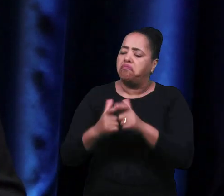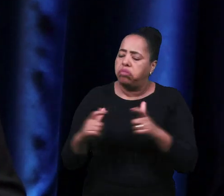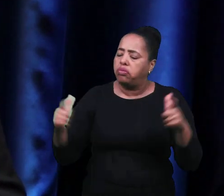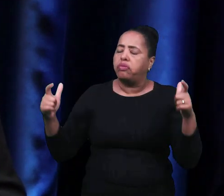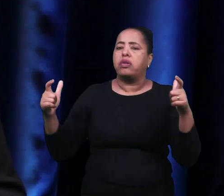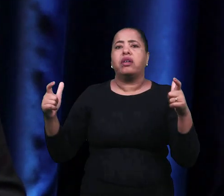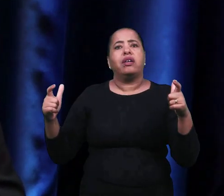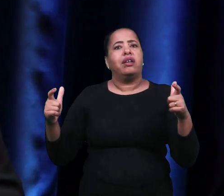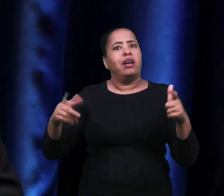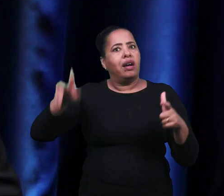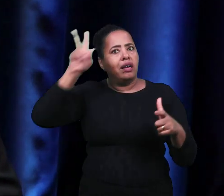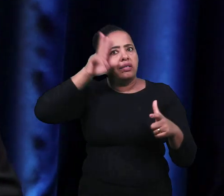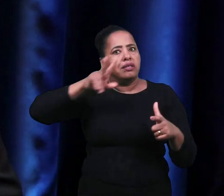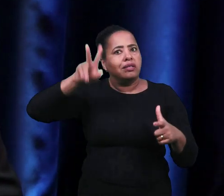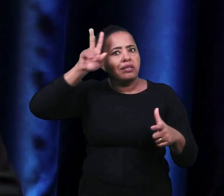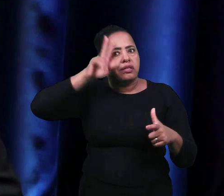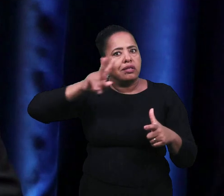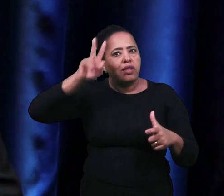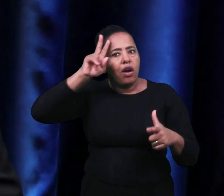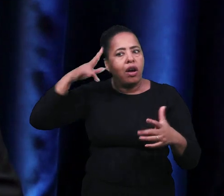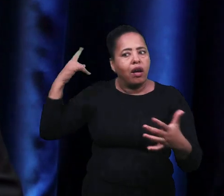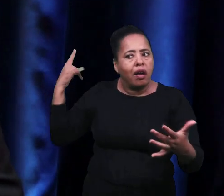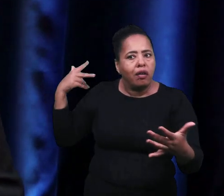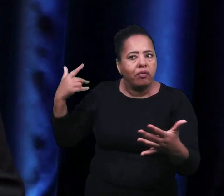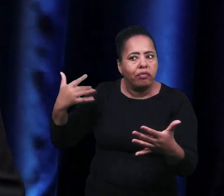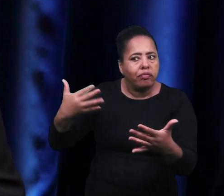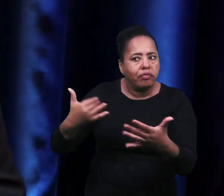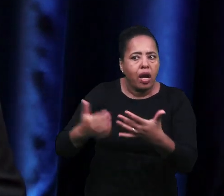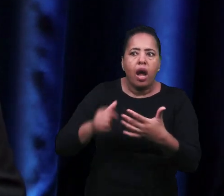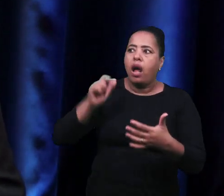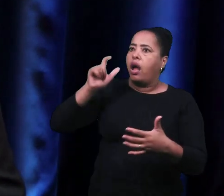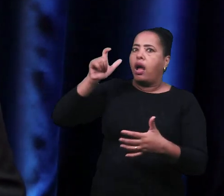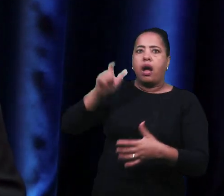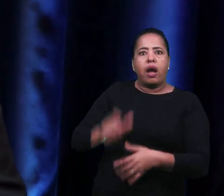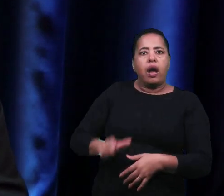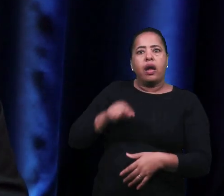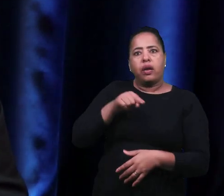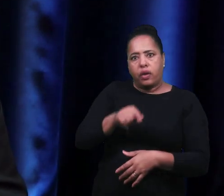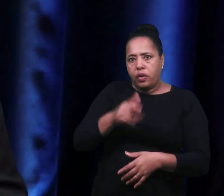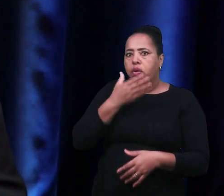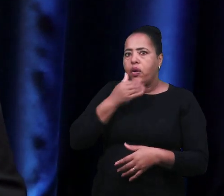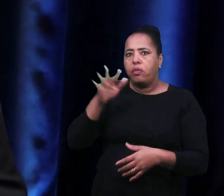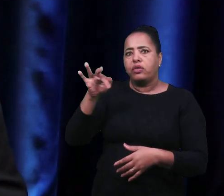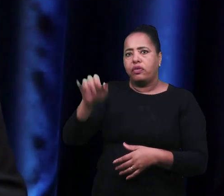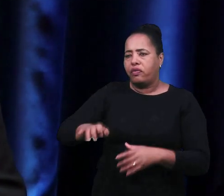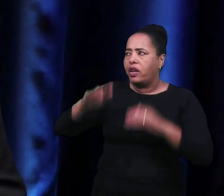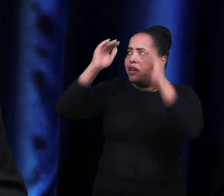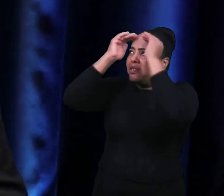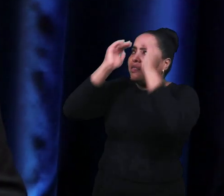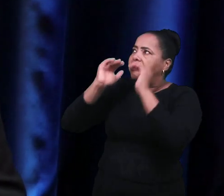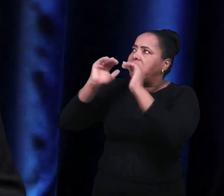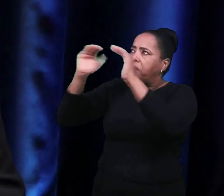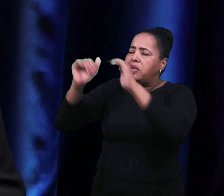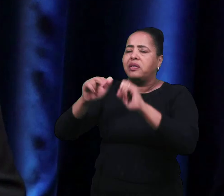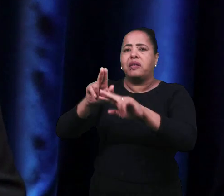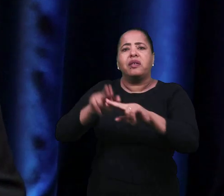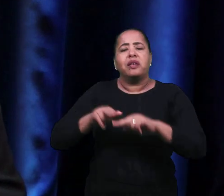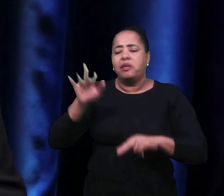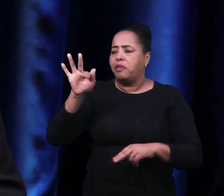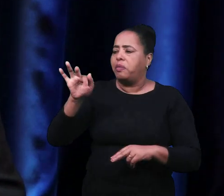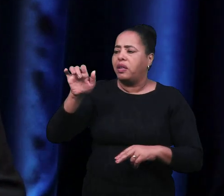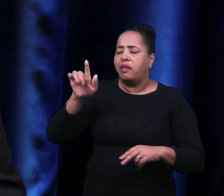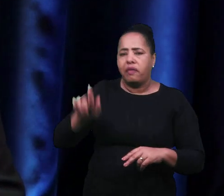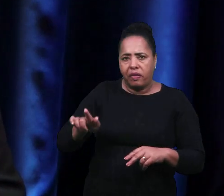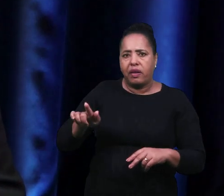A história de Abraão chega até nós como um homem de fé, é porque ele obedeceu, ele vive pela fé.